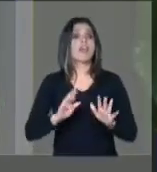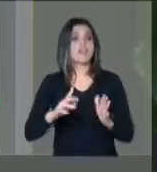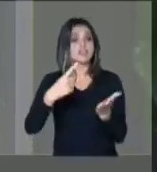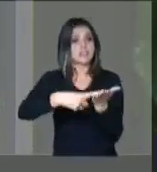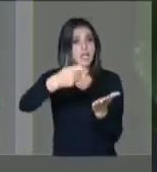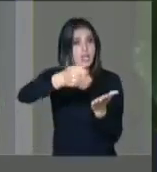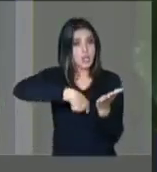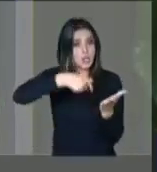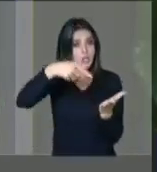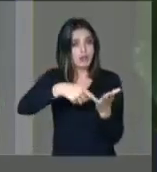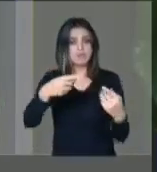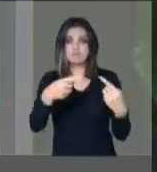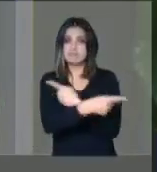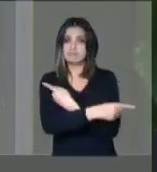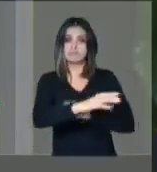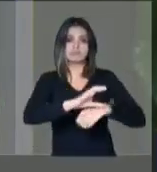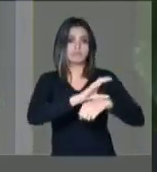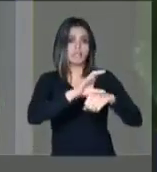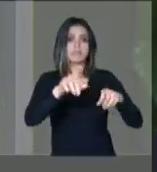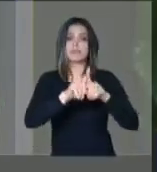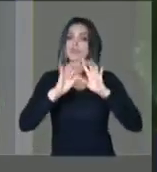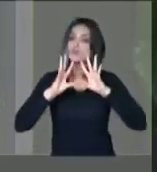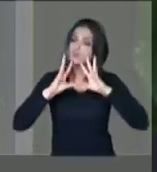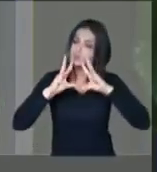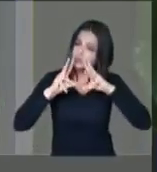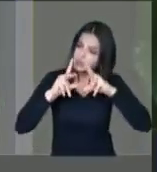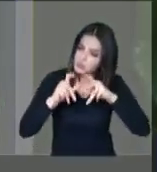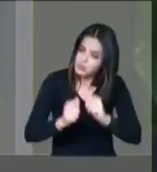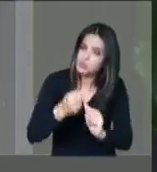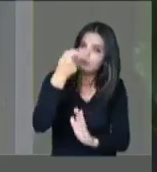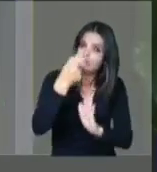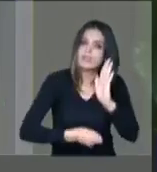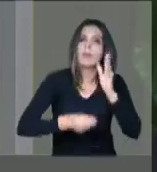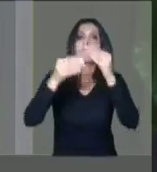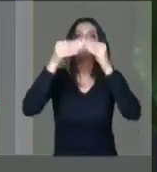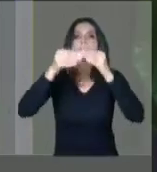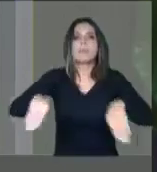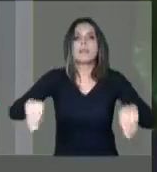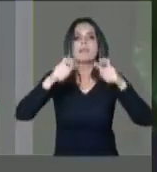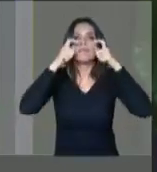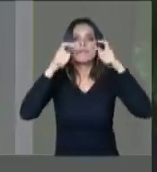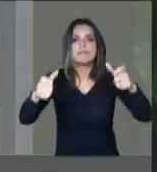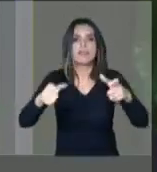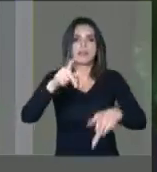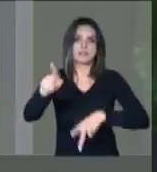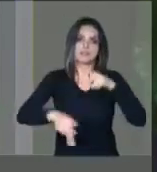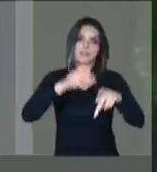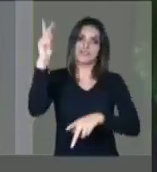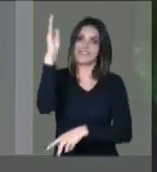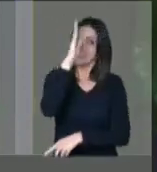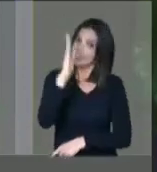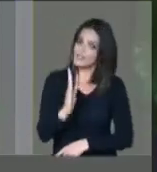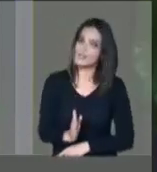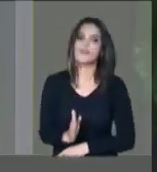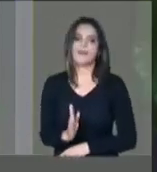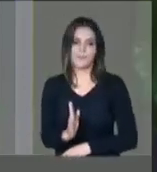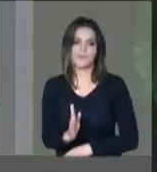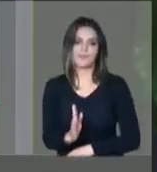é inteiramente prejudicial ao interesse nacional. E dou